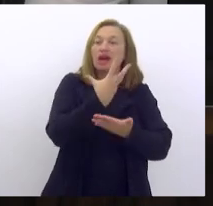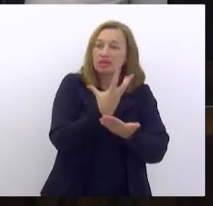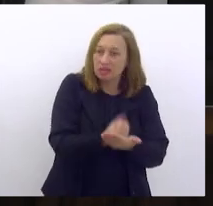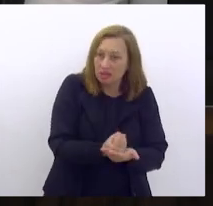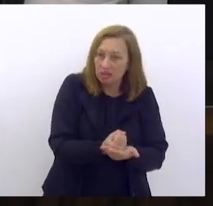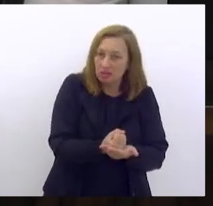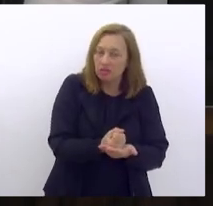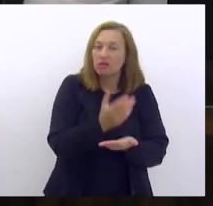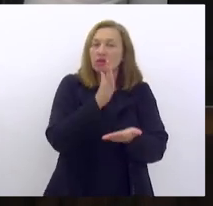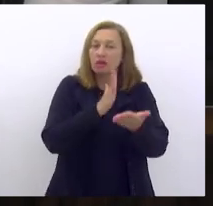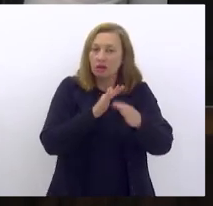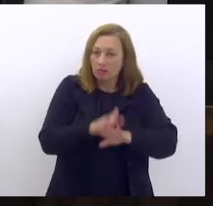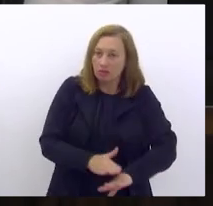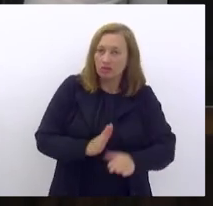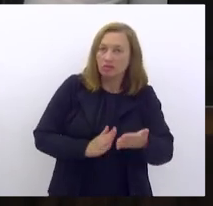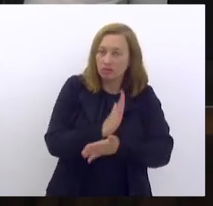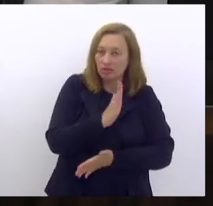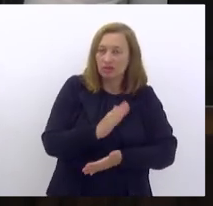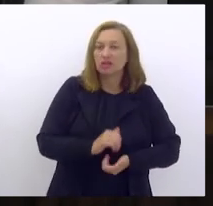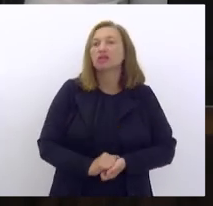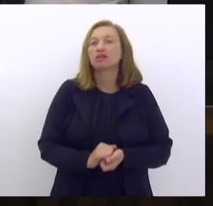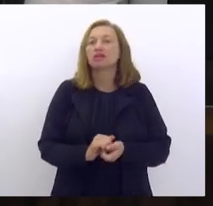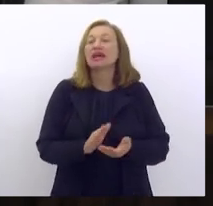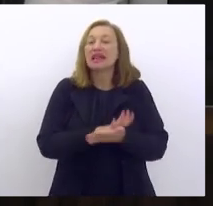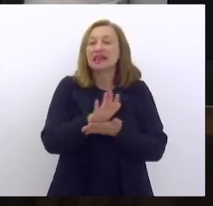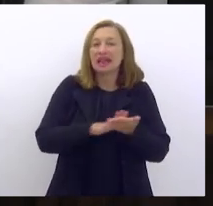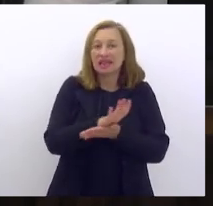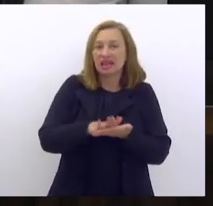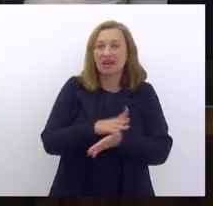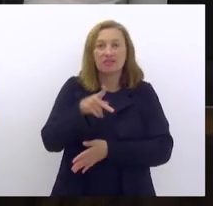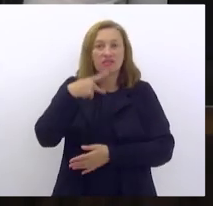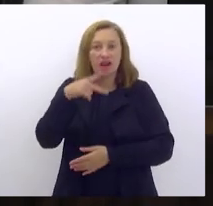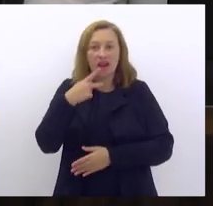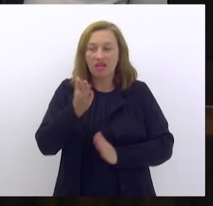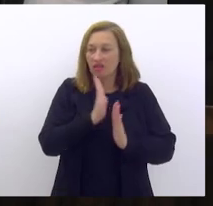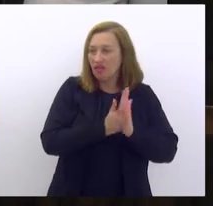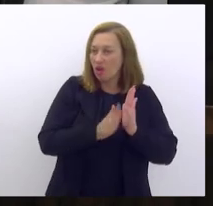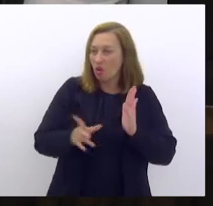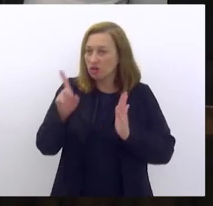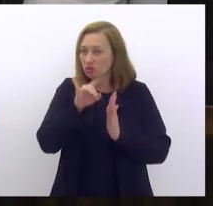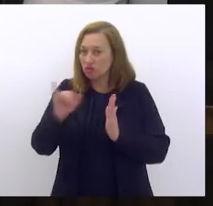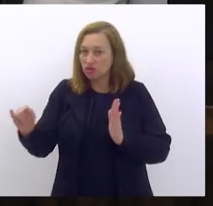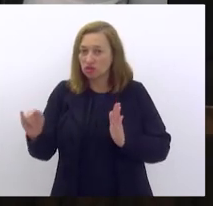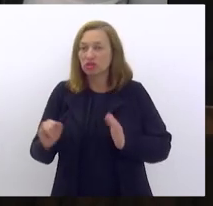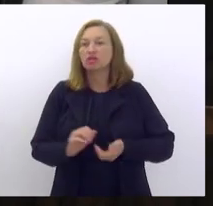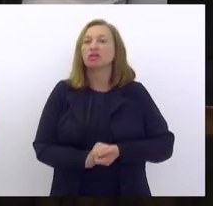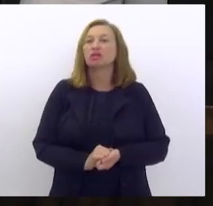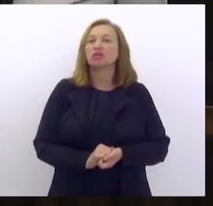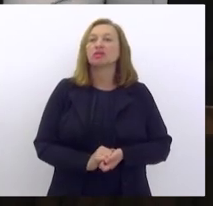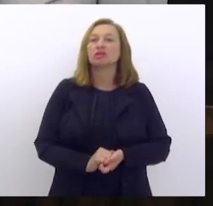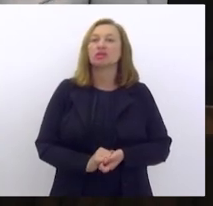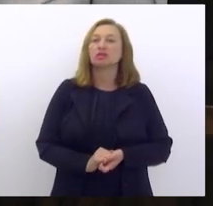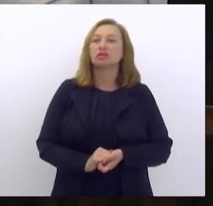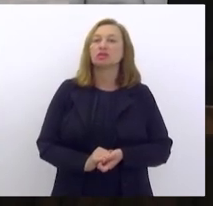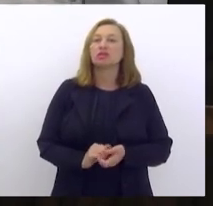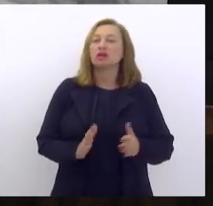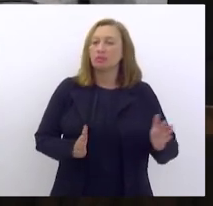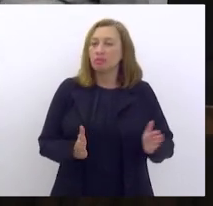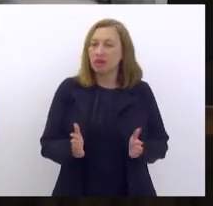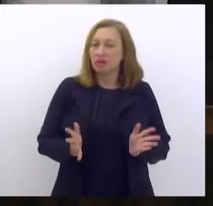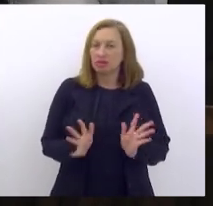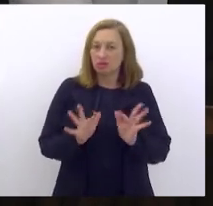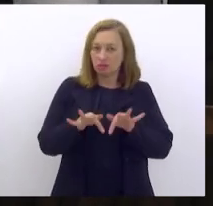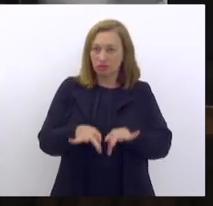estão, aprovado. Nada mais a tratar na ordem do dia. Passa